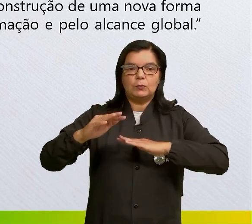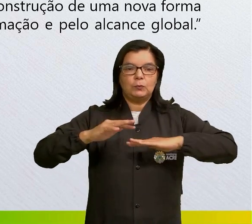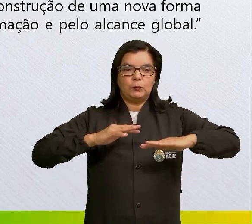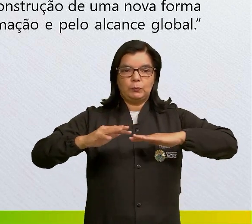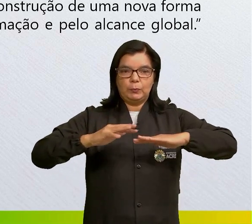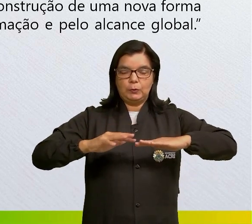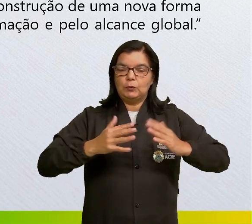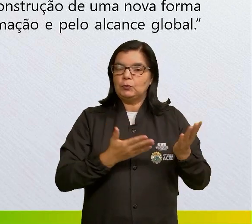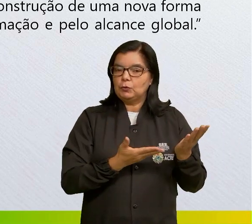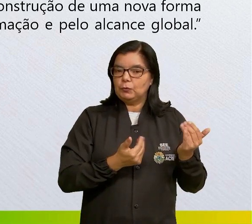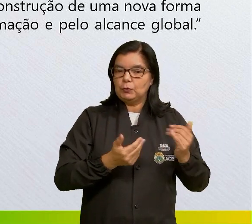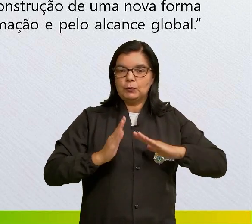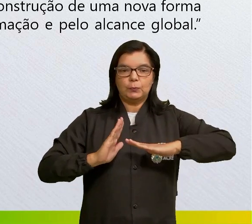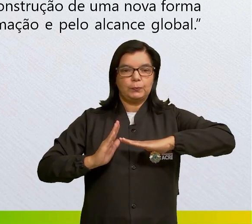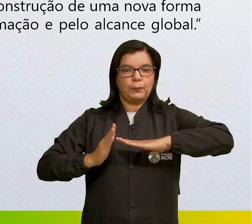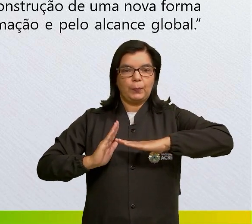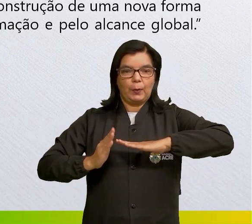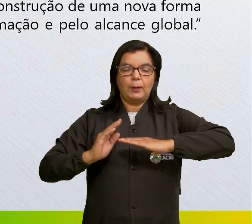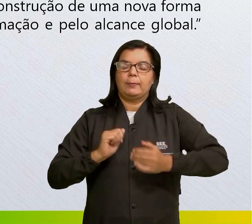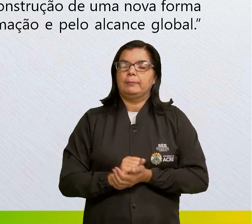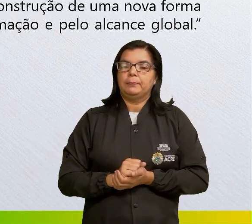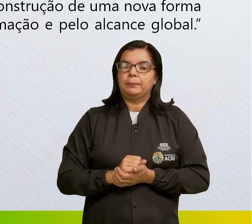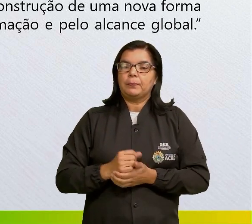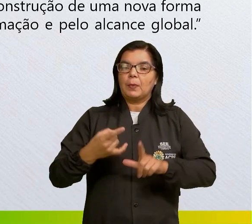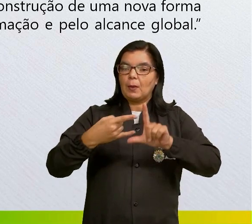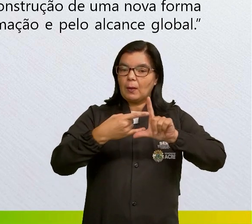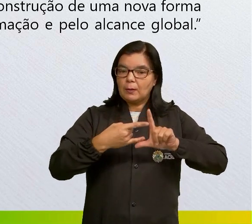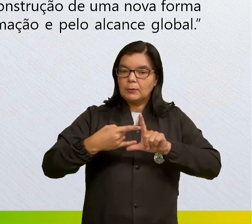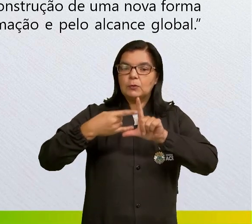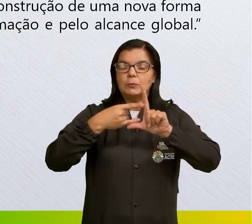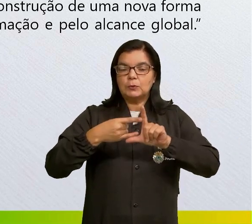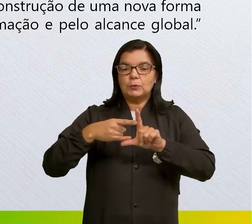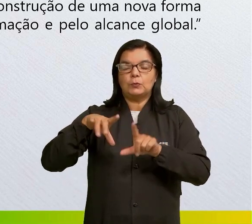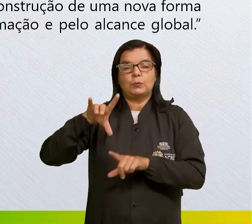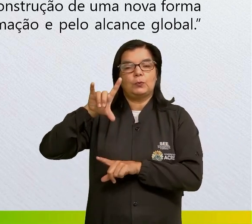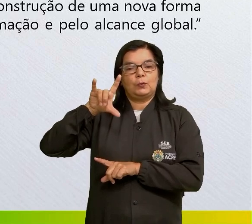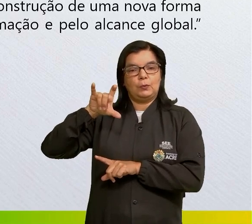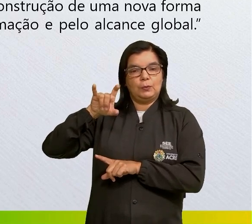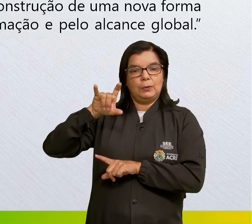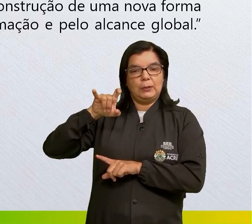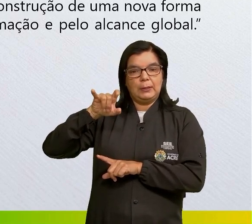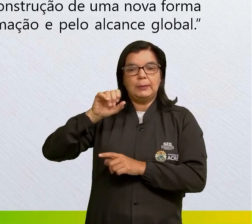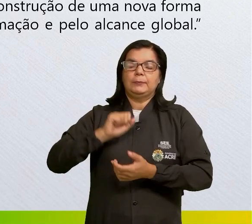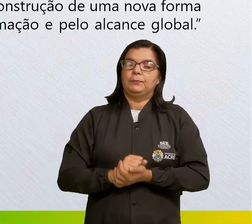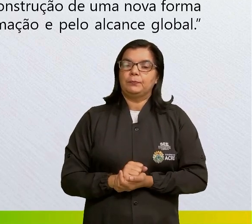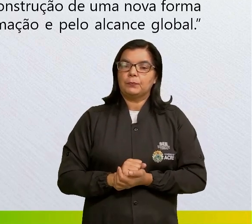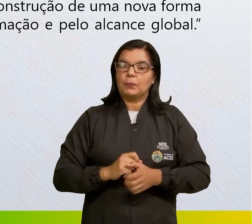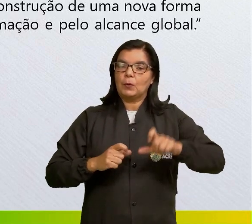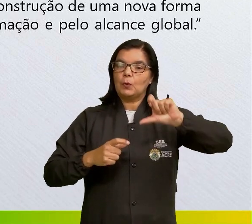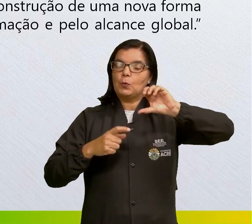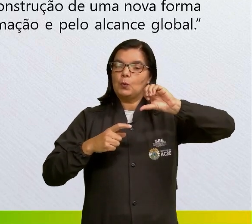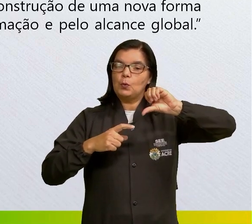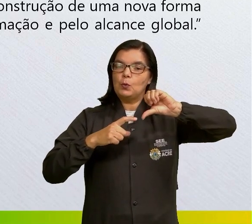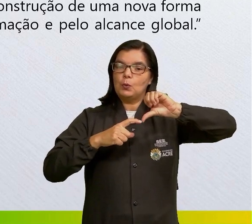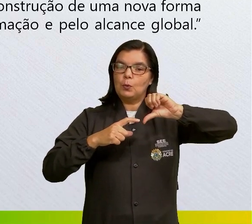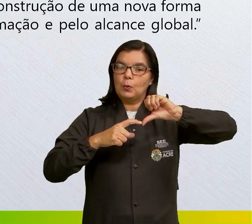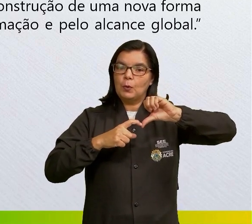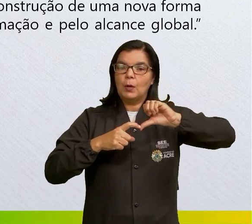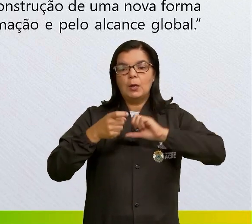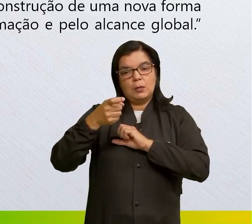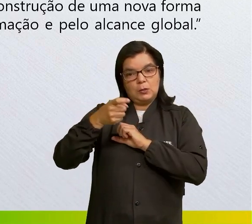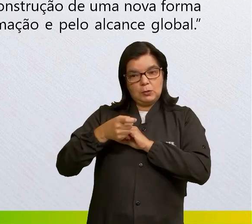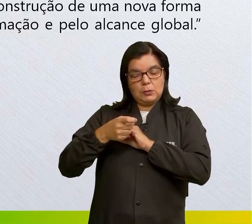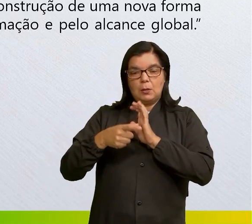dos movimentos juvenis contemporâneos. Plataformas como Instagram, TikTok e X,